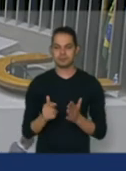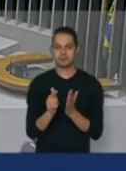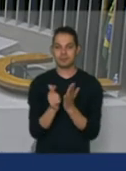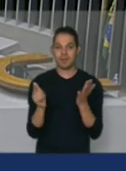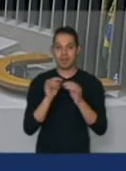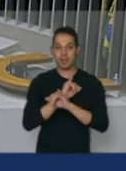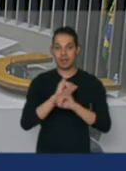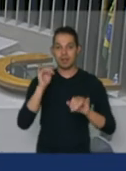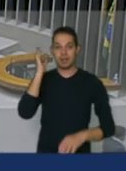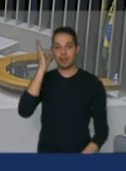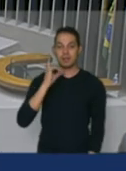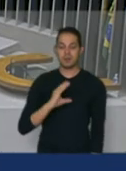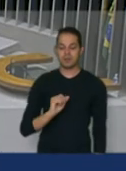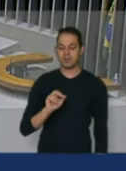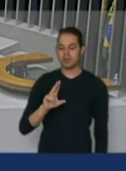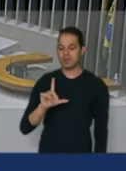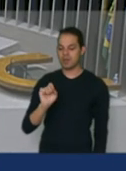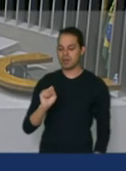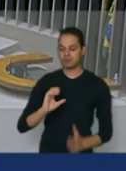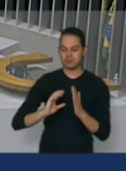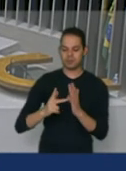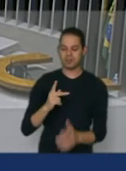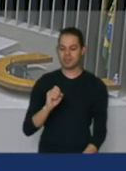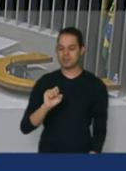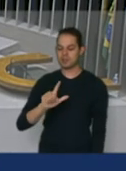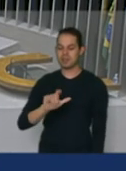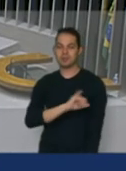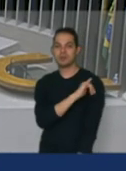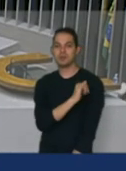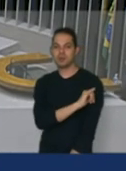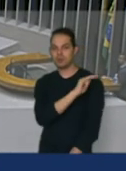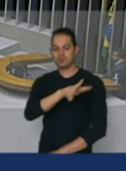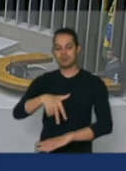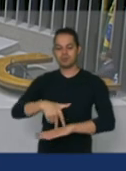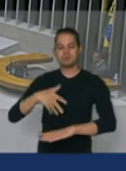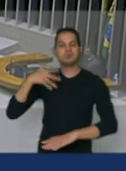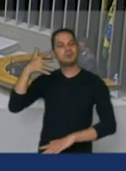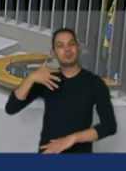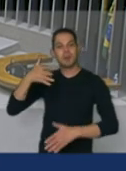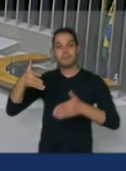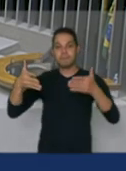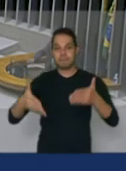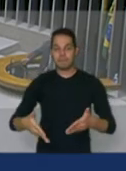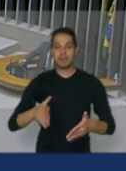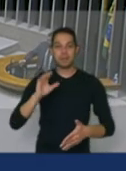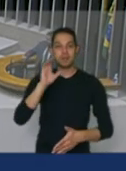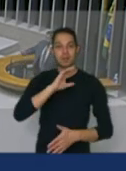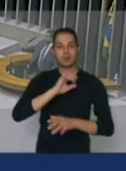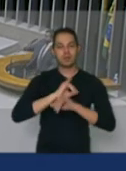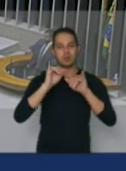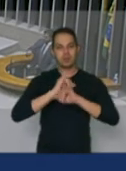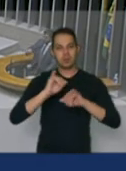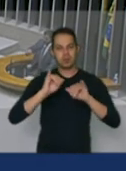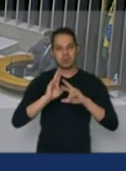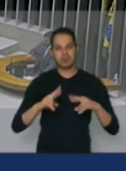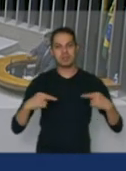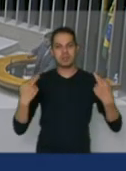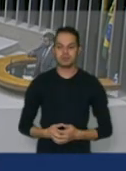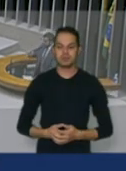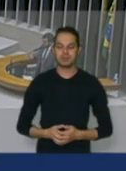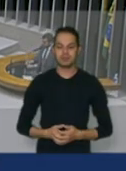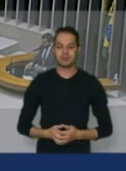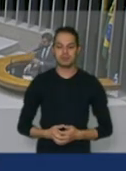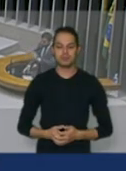Deputado Carlos Jordi, do PSL do Rio de Janeiro, próximo orador a participar dessa fase de breves comunicados da sessão plenária virtual de